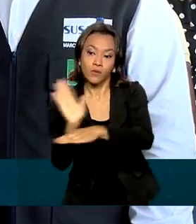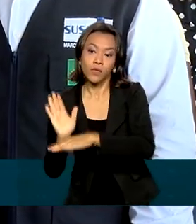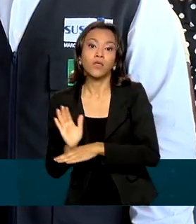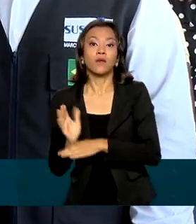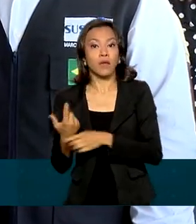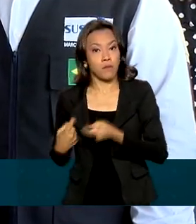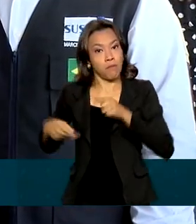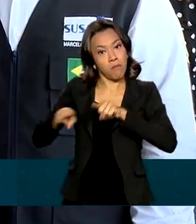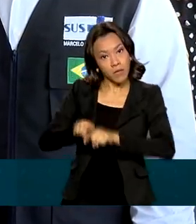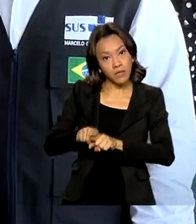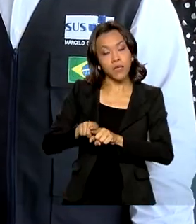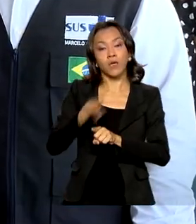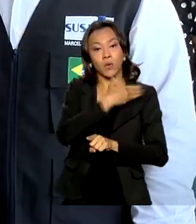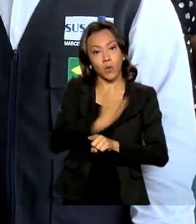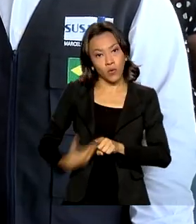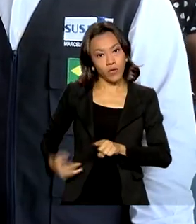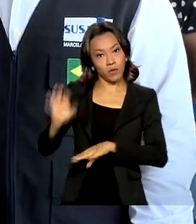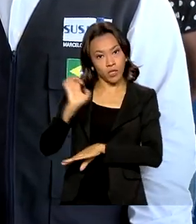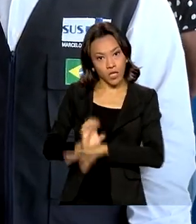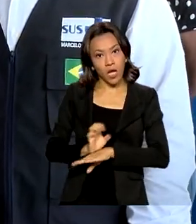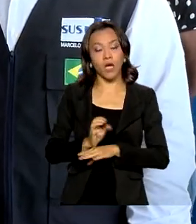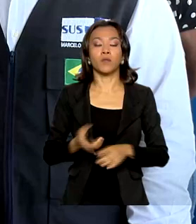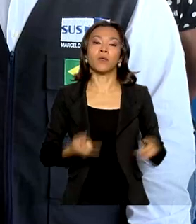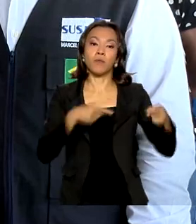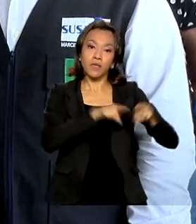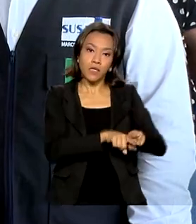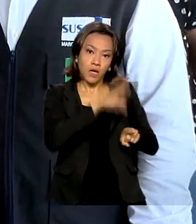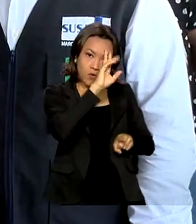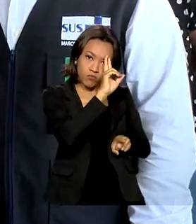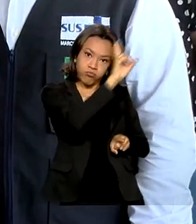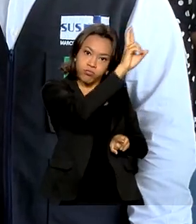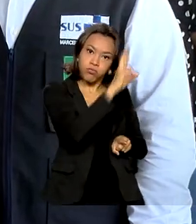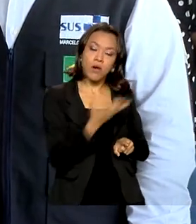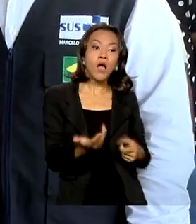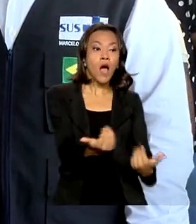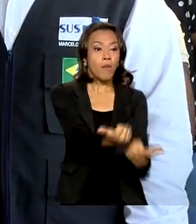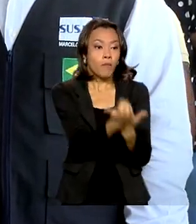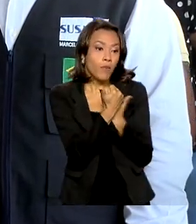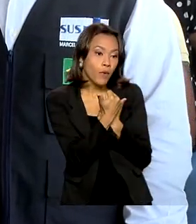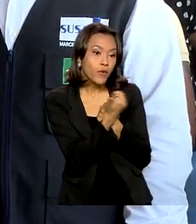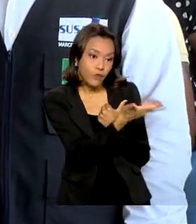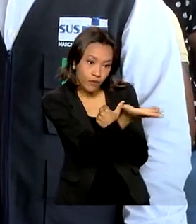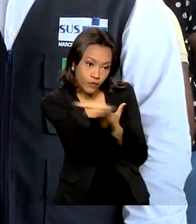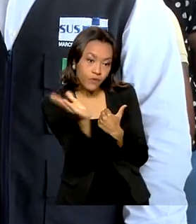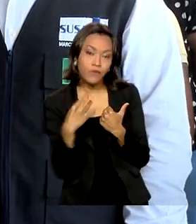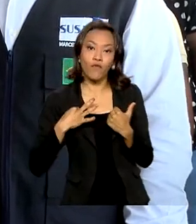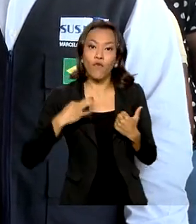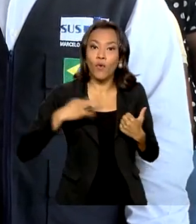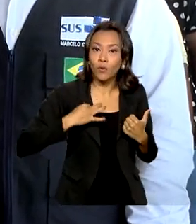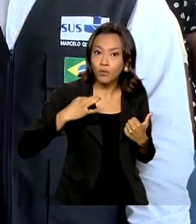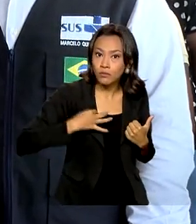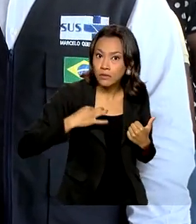governo do estado, com os gestores municipais, com a ajuda de todos os voluntários que têm feito uma grande diferença nesse momento.